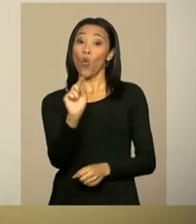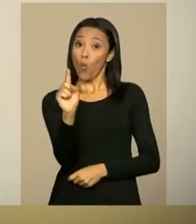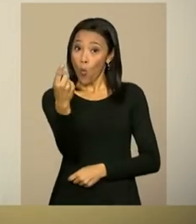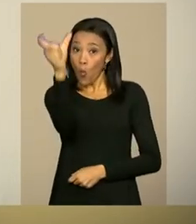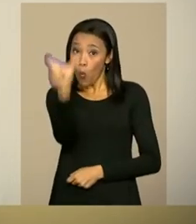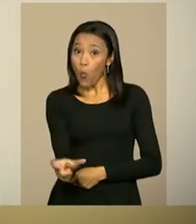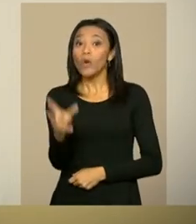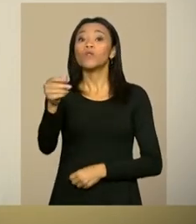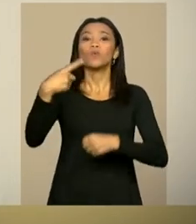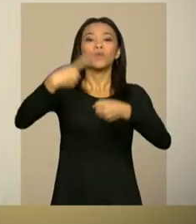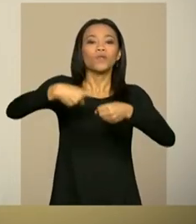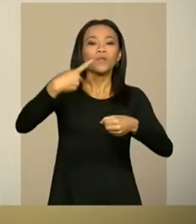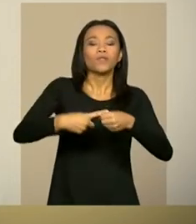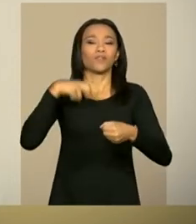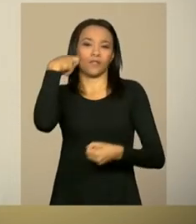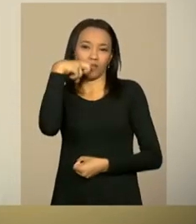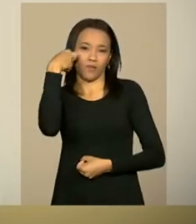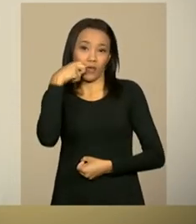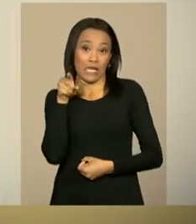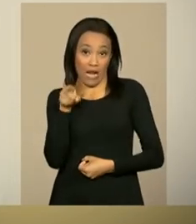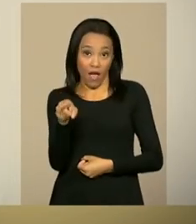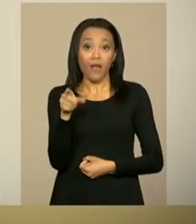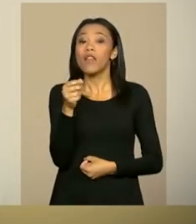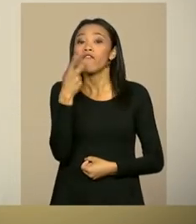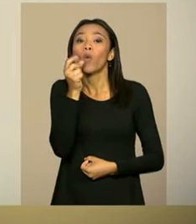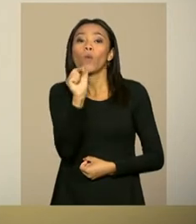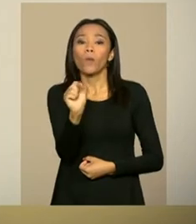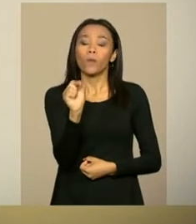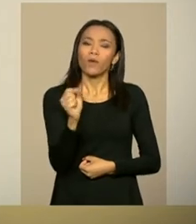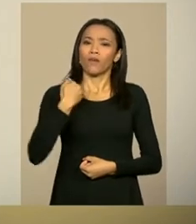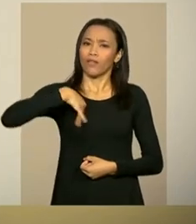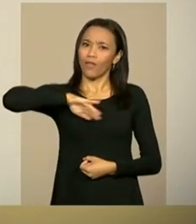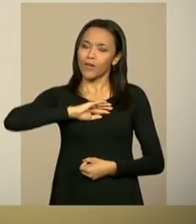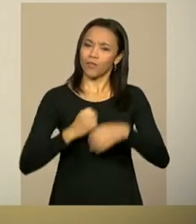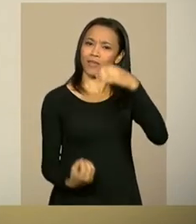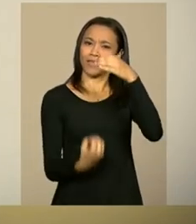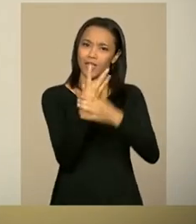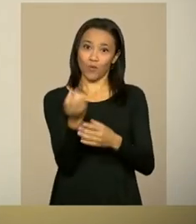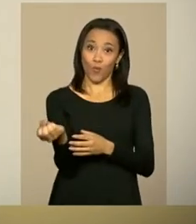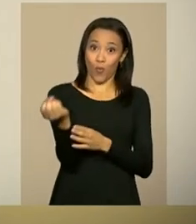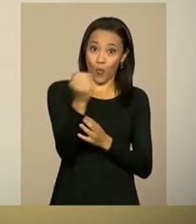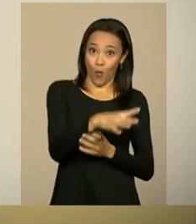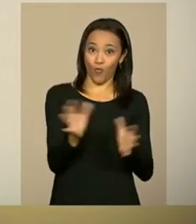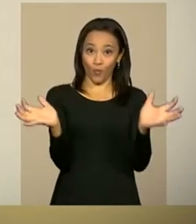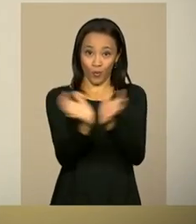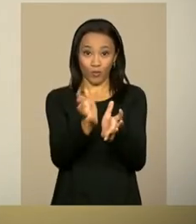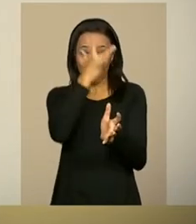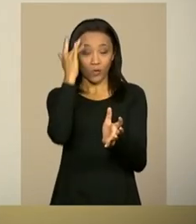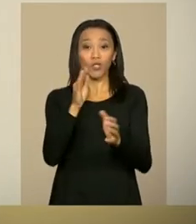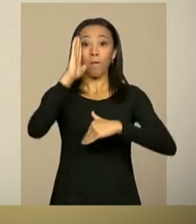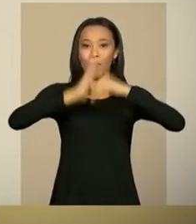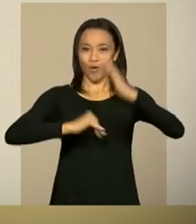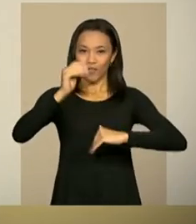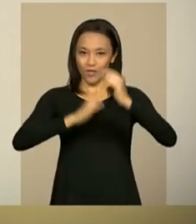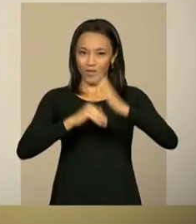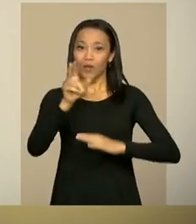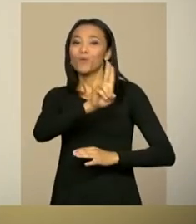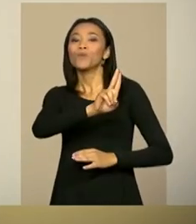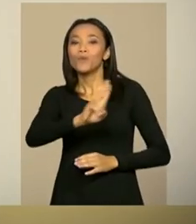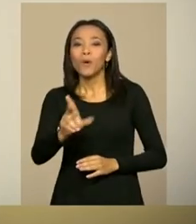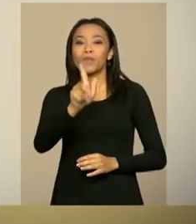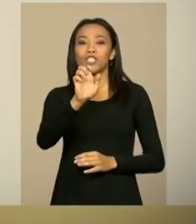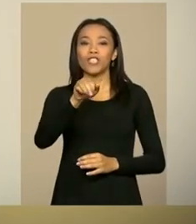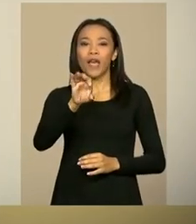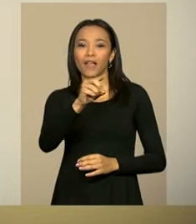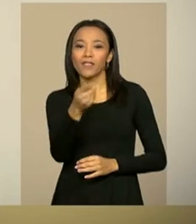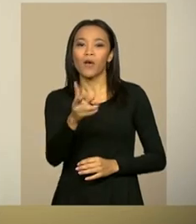formandos lá em ceará-mirim no Rio Grande do Norte disse que nós estamos criando uma nova geração de profissionais a chamada